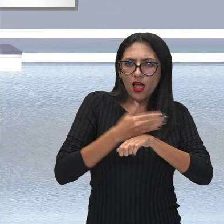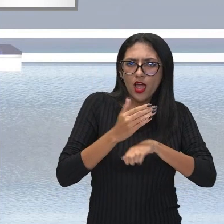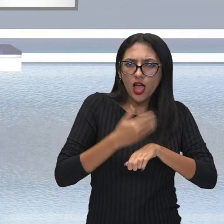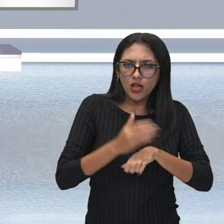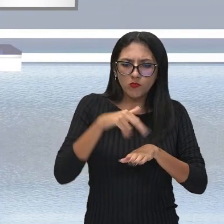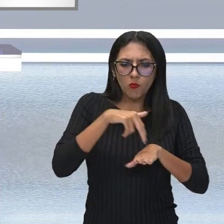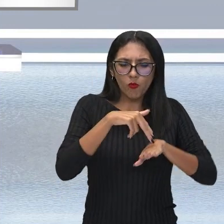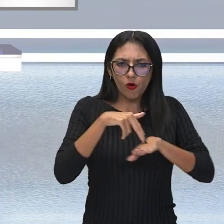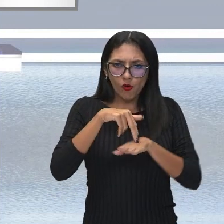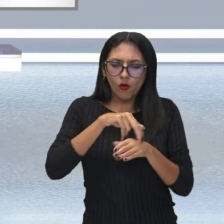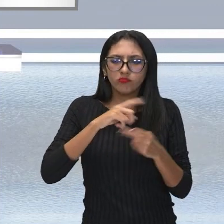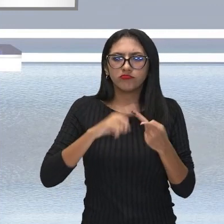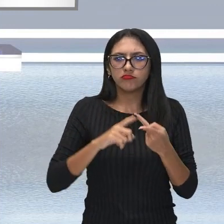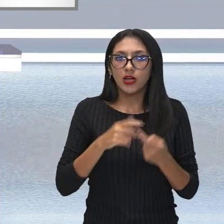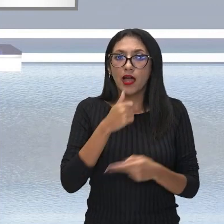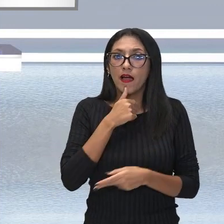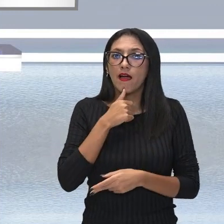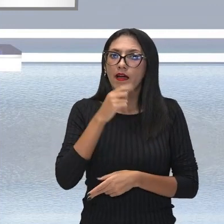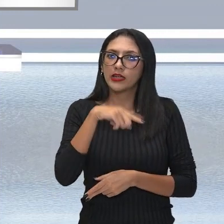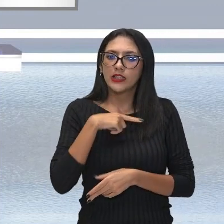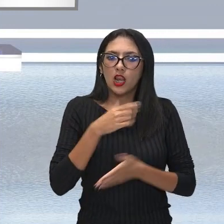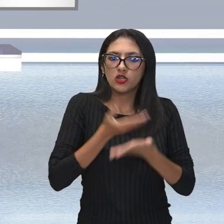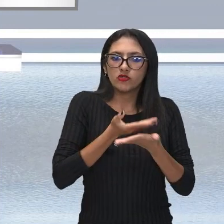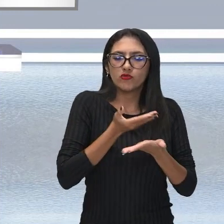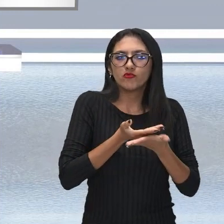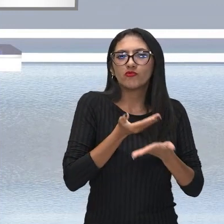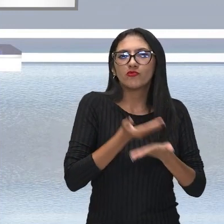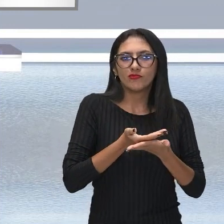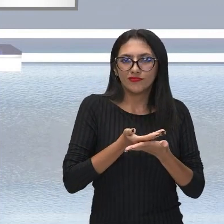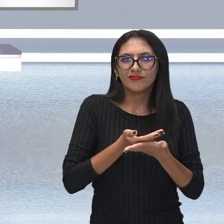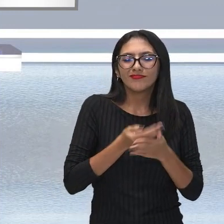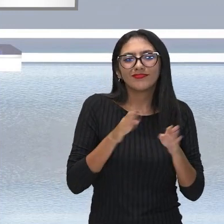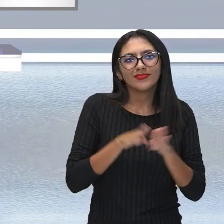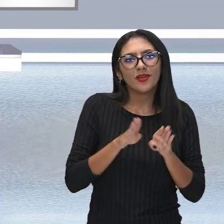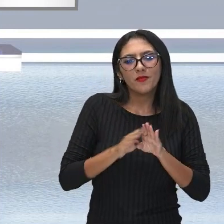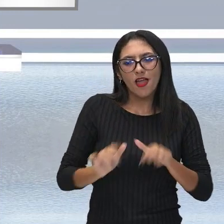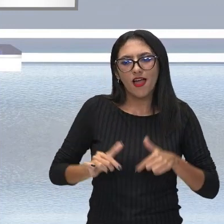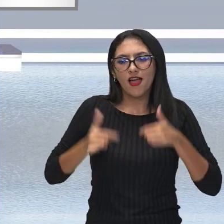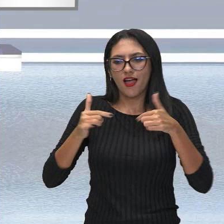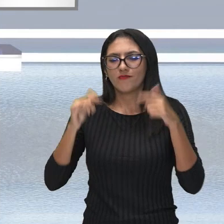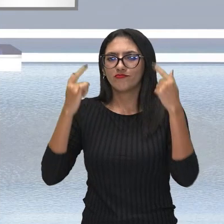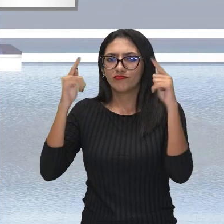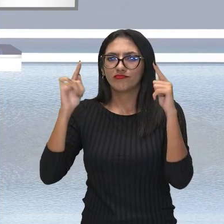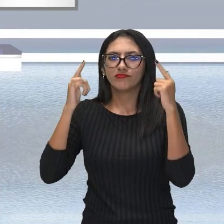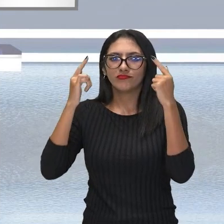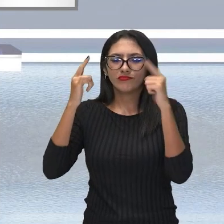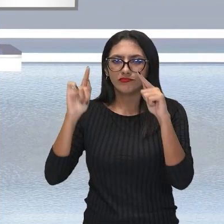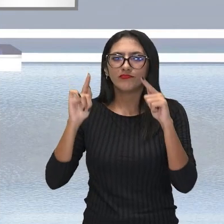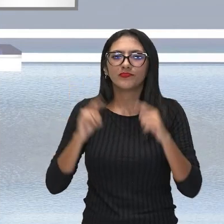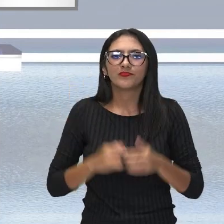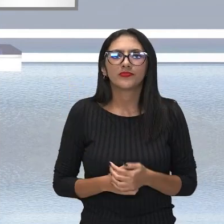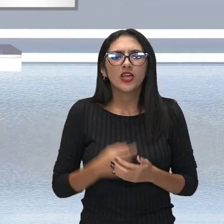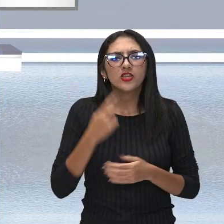estudante, ela ainda está em fase escolar, e ativista. Quando a gente coloca o termo